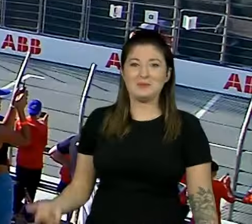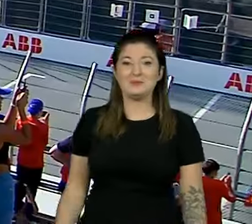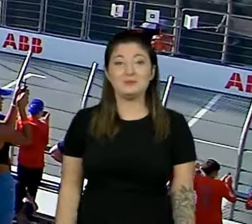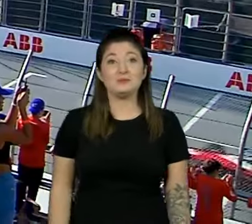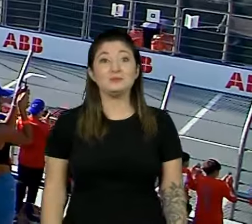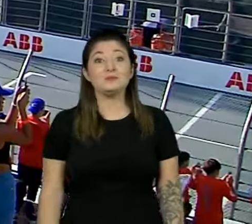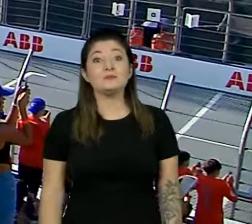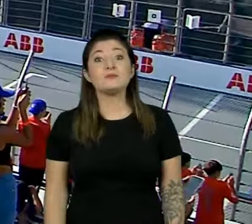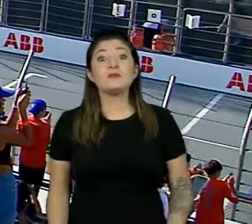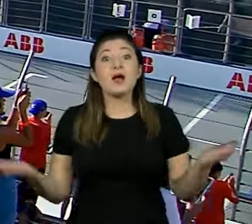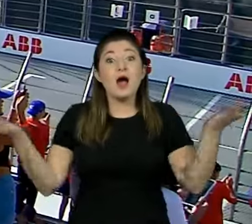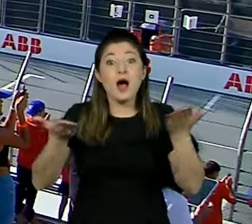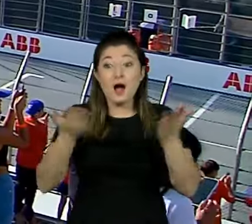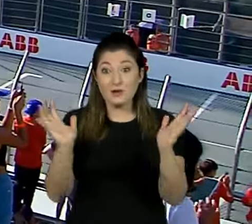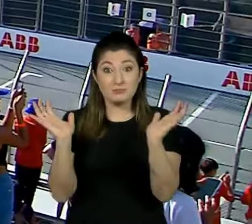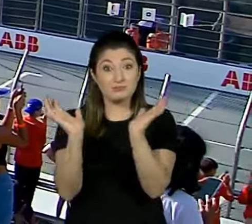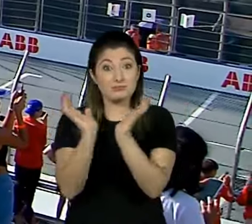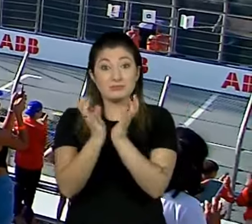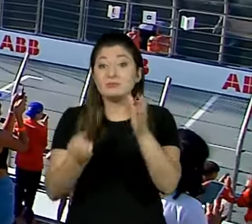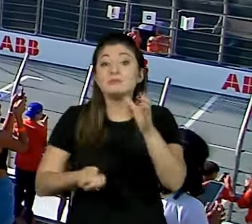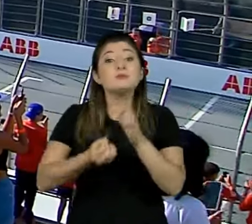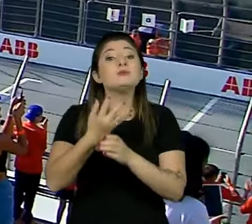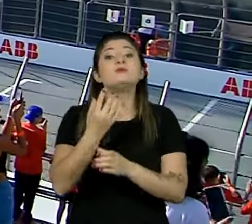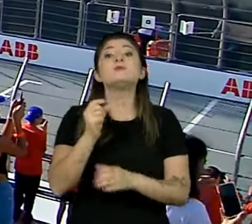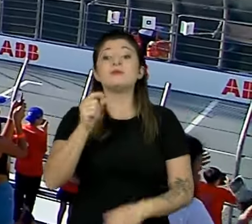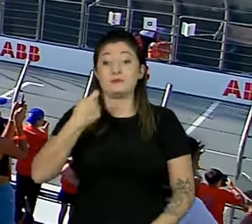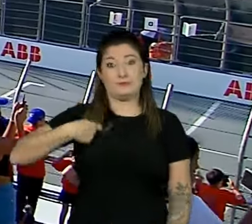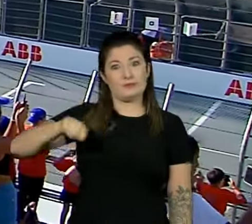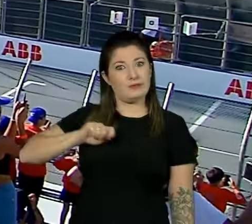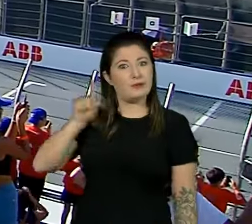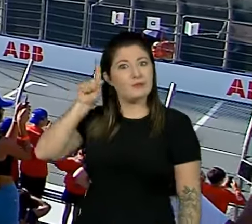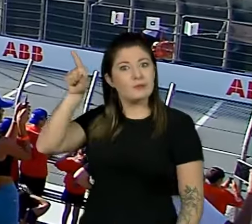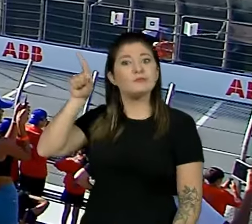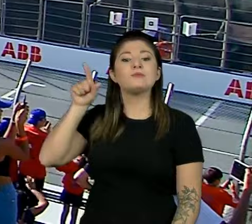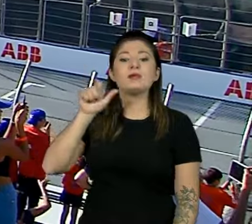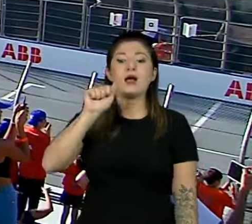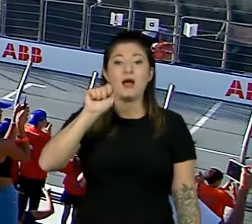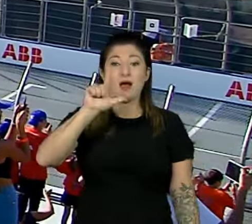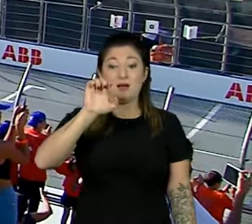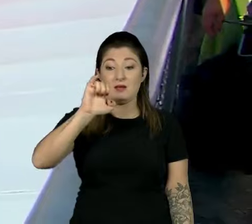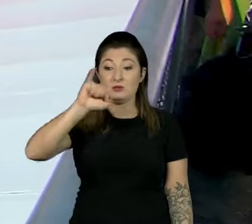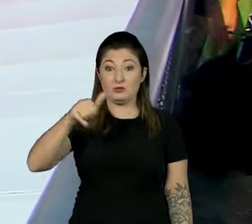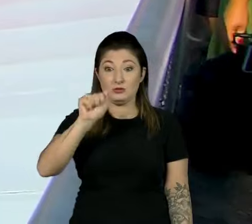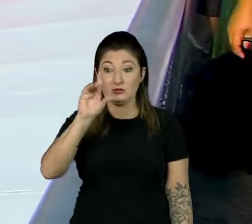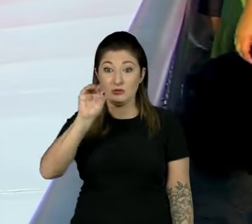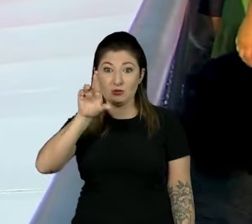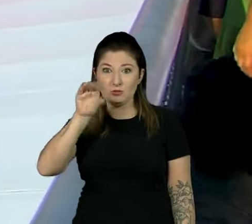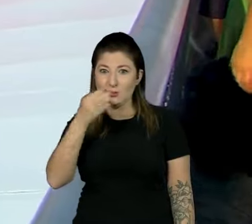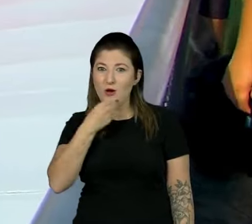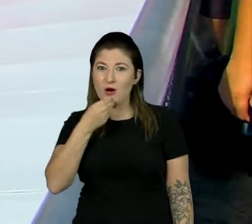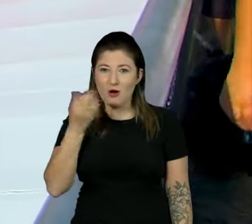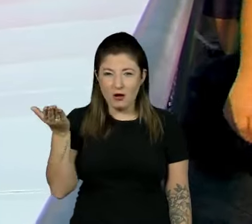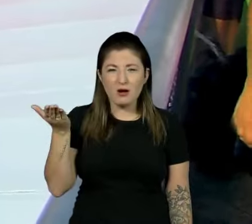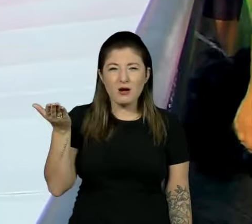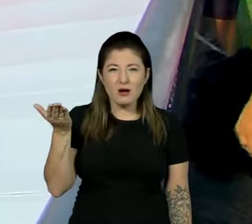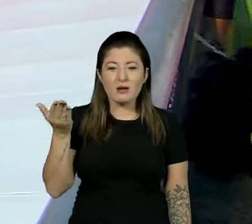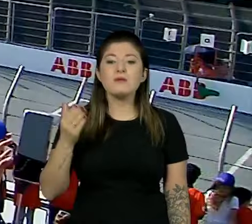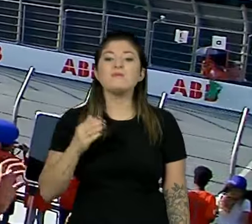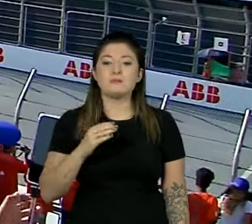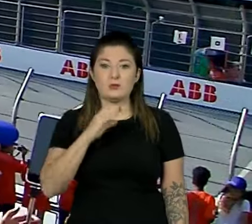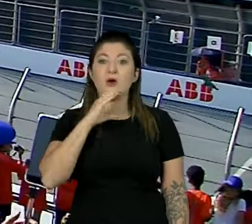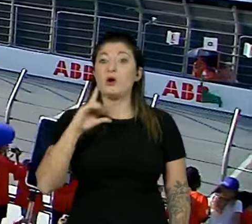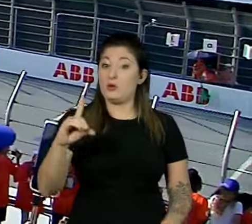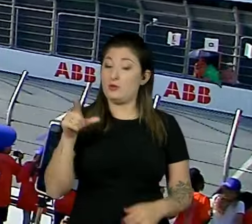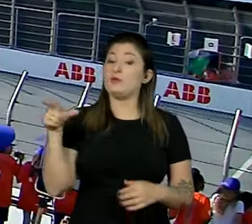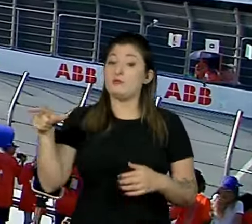A categoria foi fundada pelo espanhol Alejandro Agag. Hoje ele é CEO e coordena toda a competição. A ideia